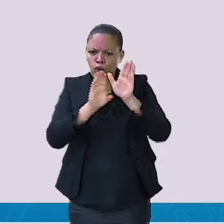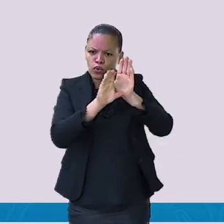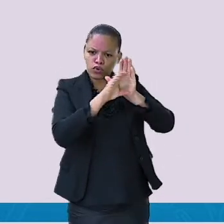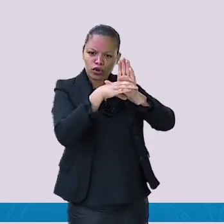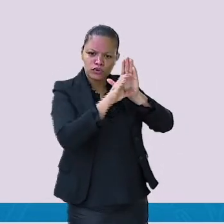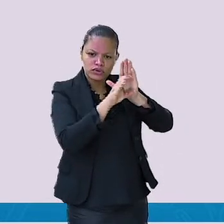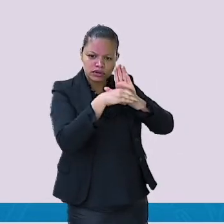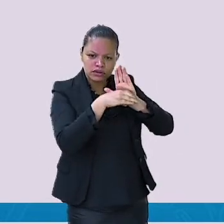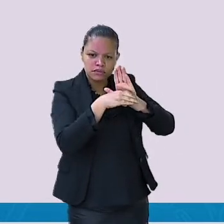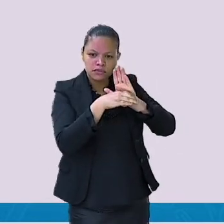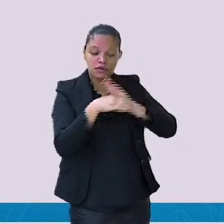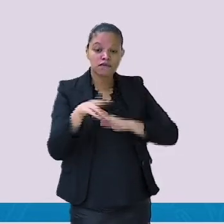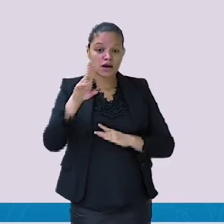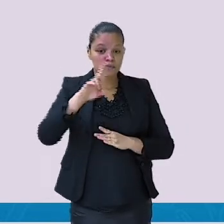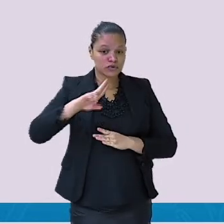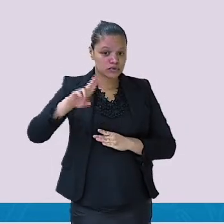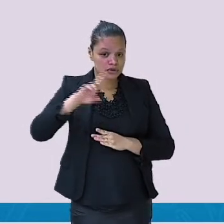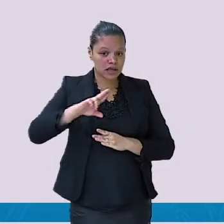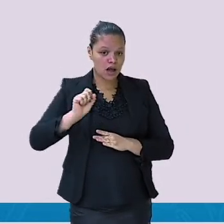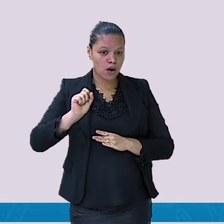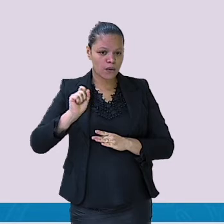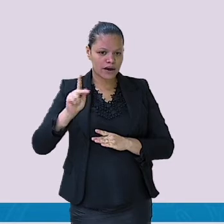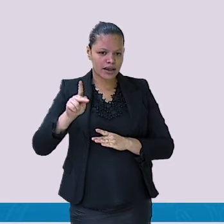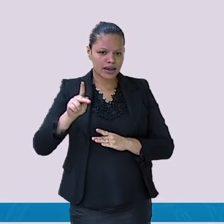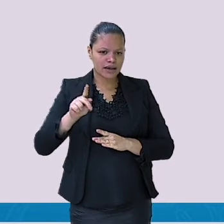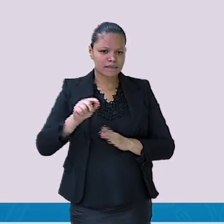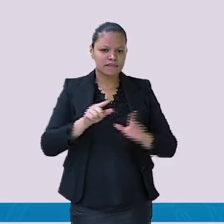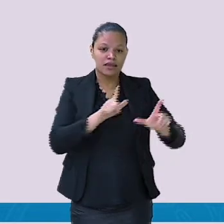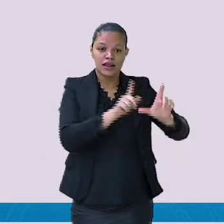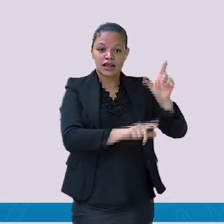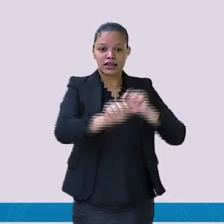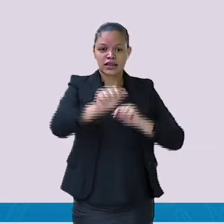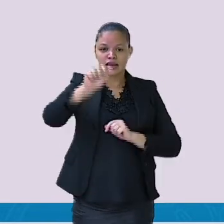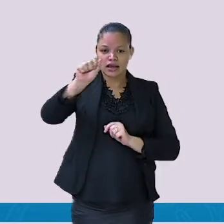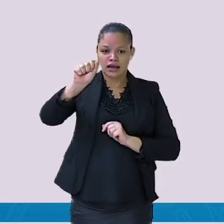mililitros, nós vamos abreviar para 2 ml.